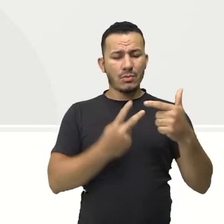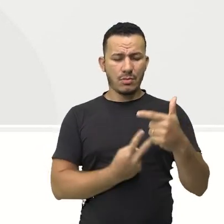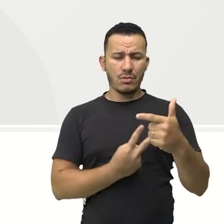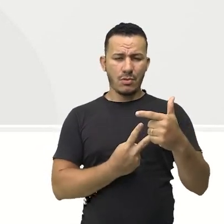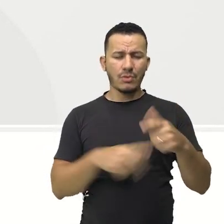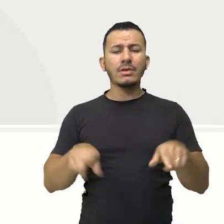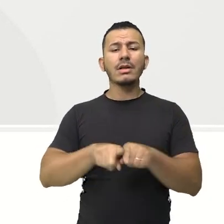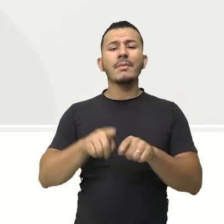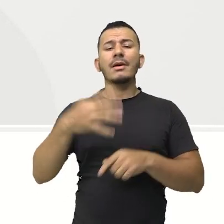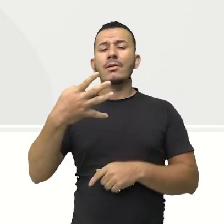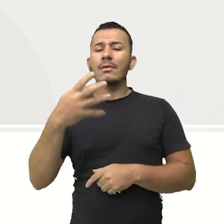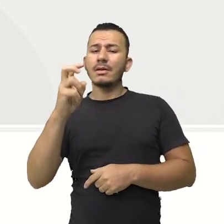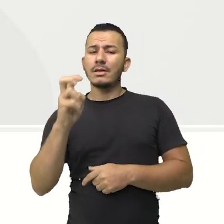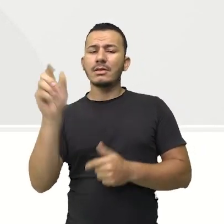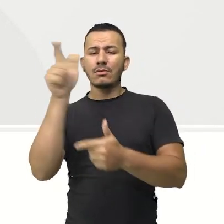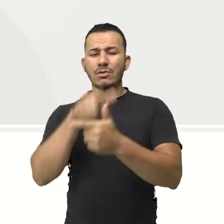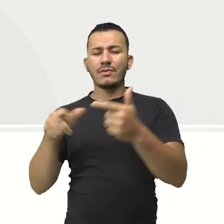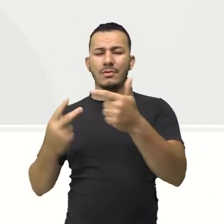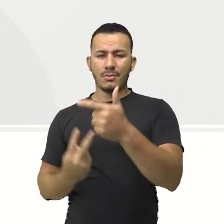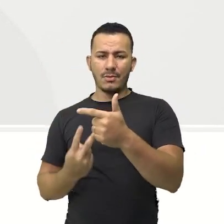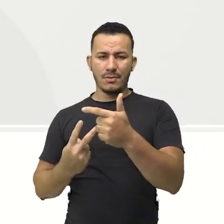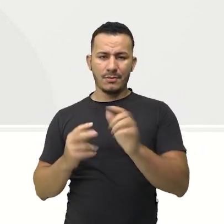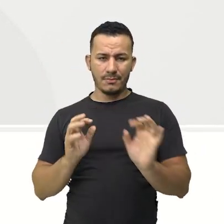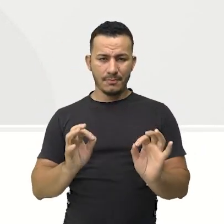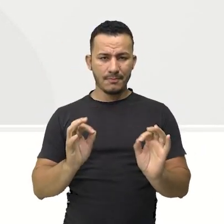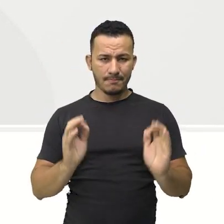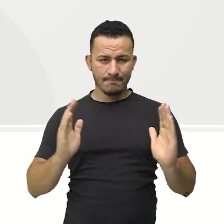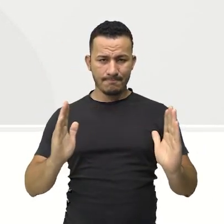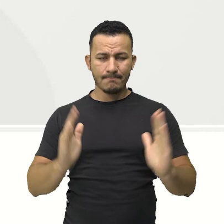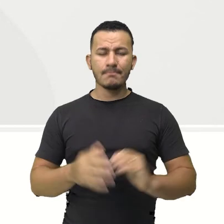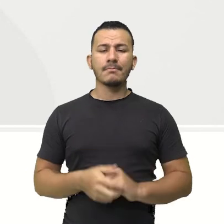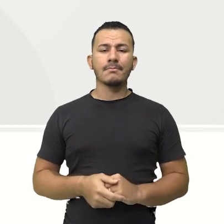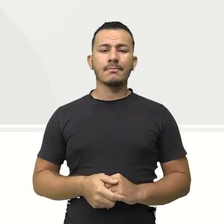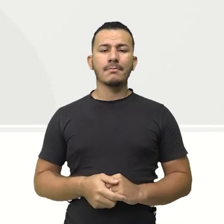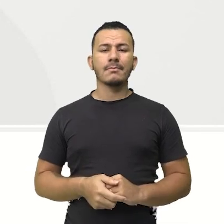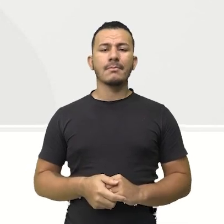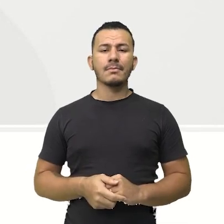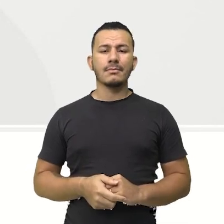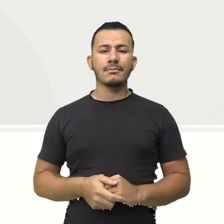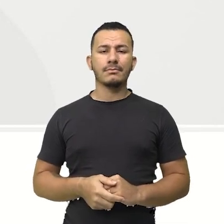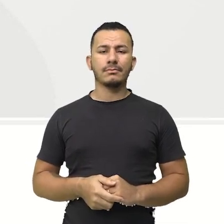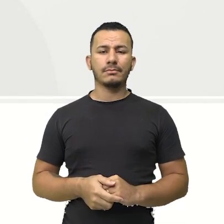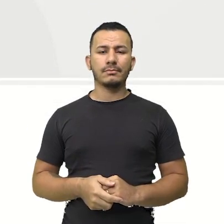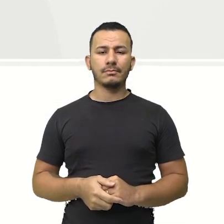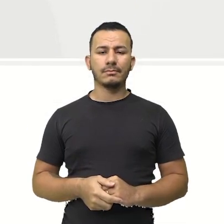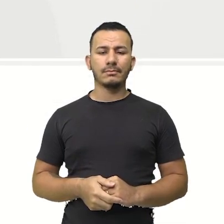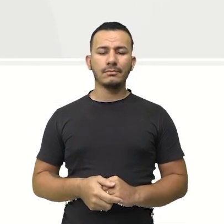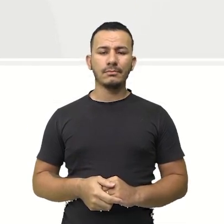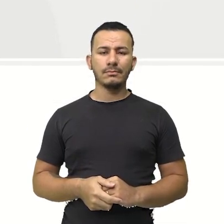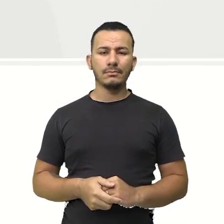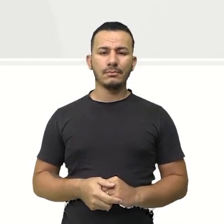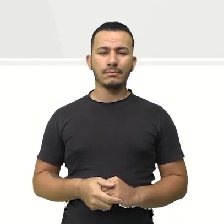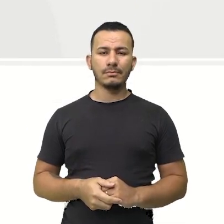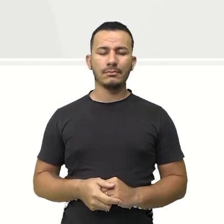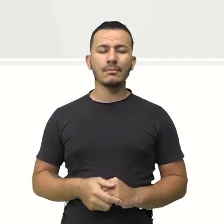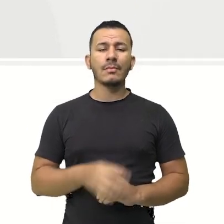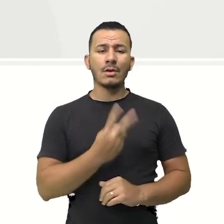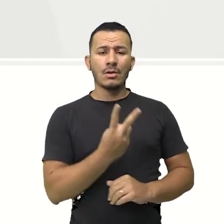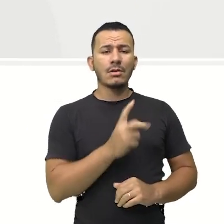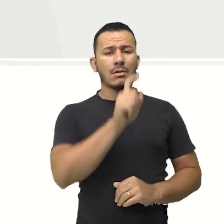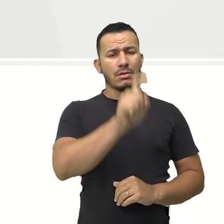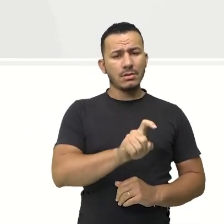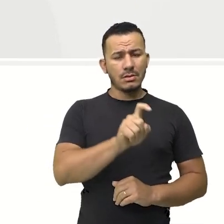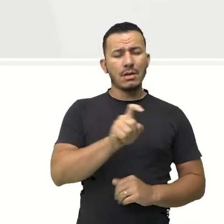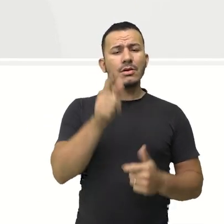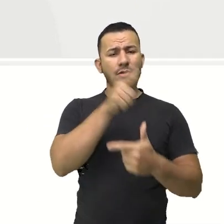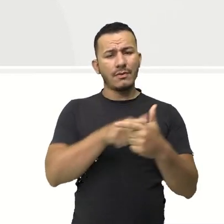que dividir o segundo membro por 2. Feito isso, nós vamos ficar então 2x